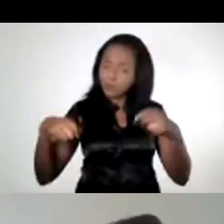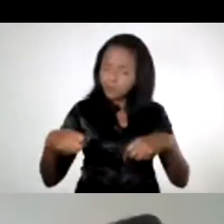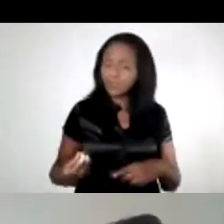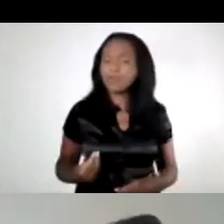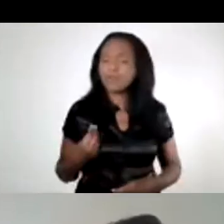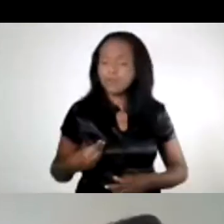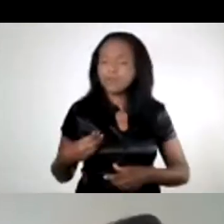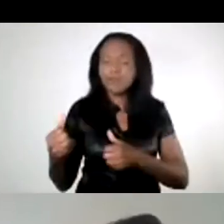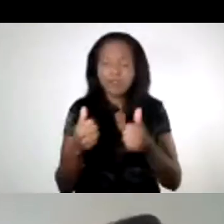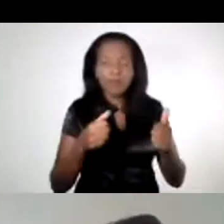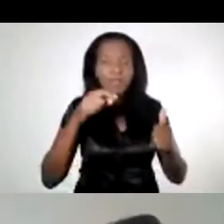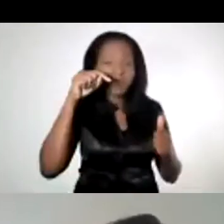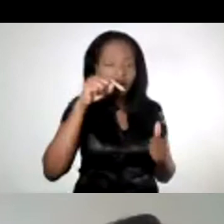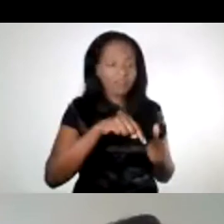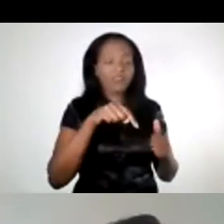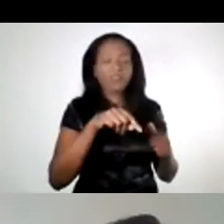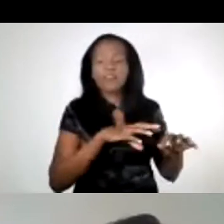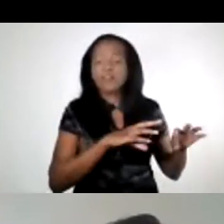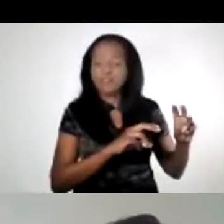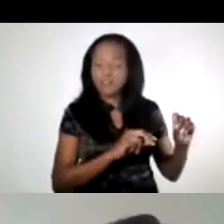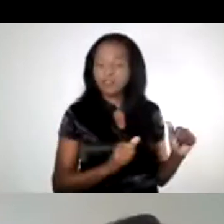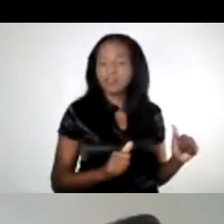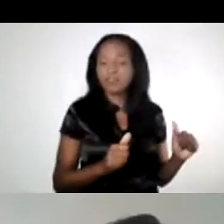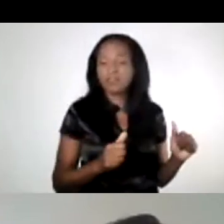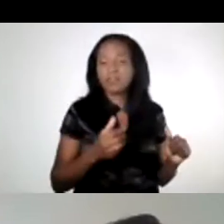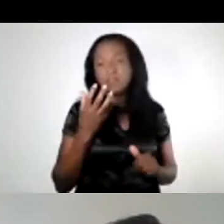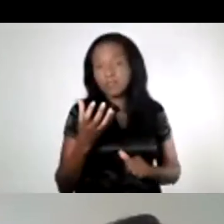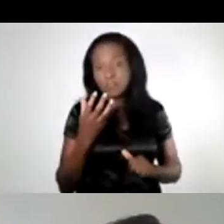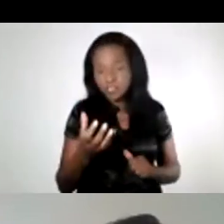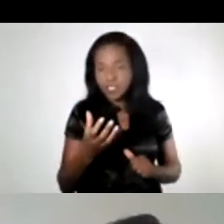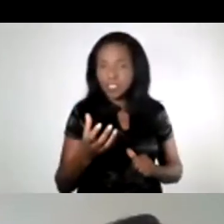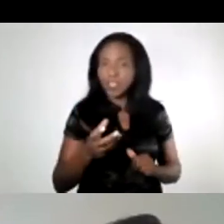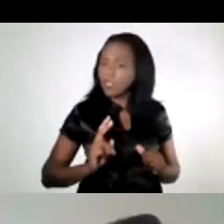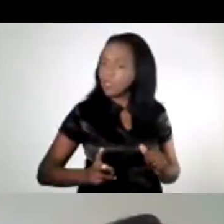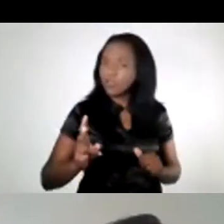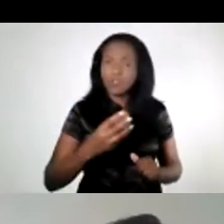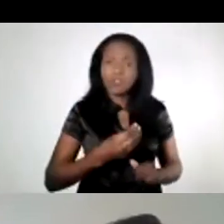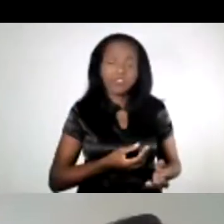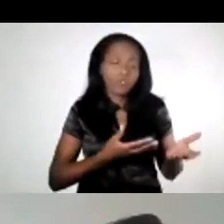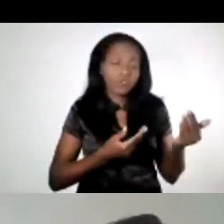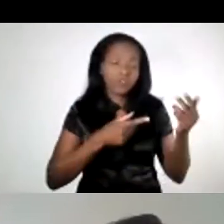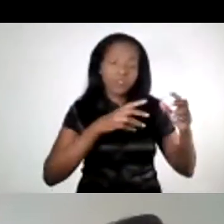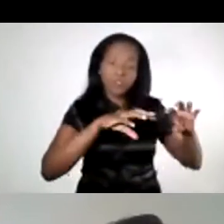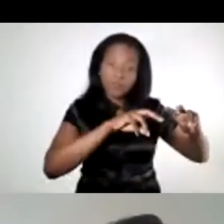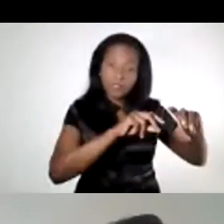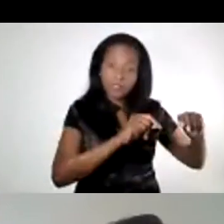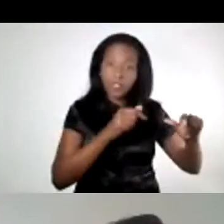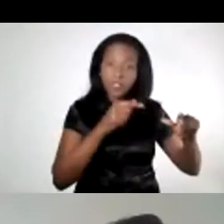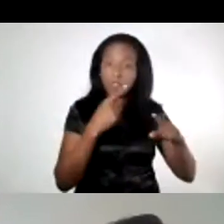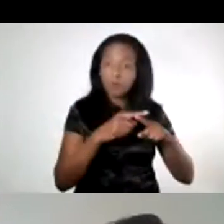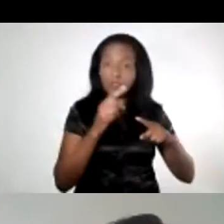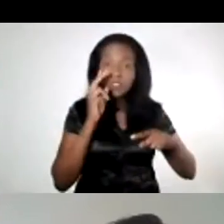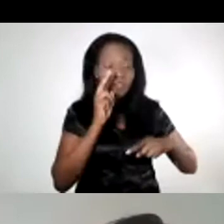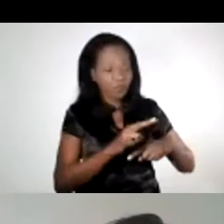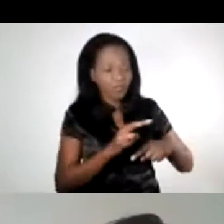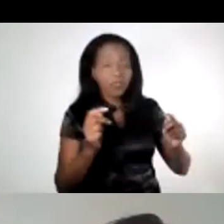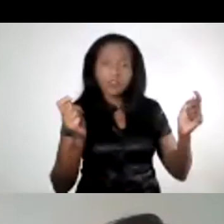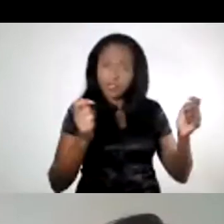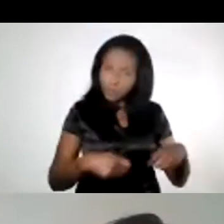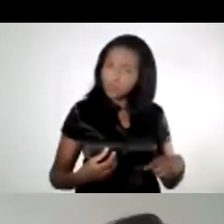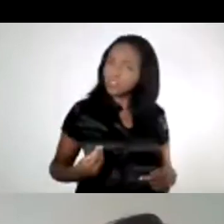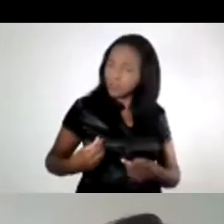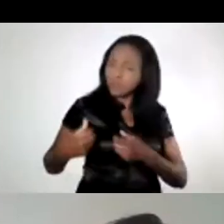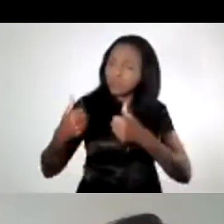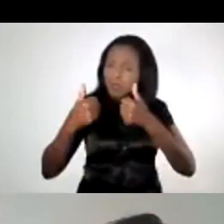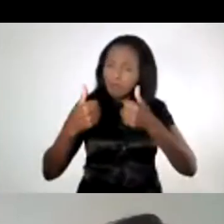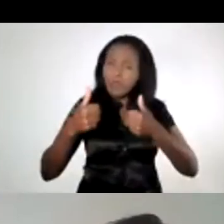nosso território. E o que a gente quer é fixar a nossa juventude na terra para que ele veja que é possível viver bem no território